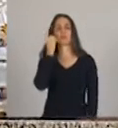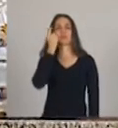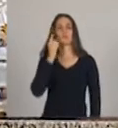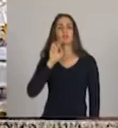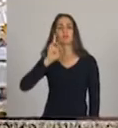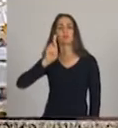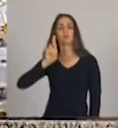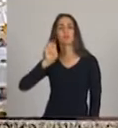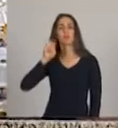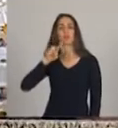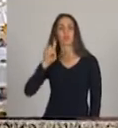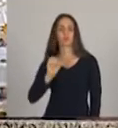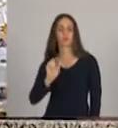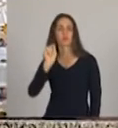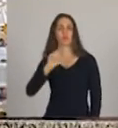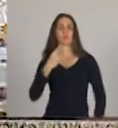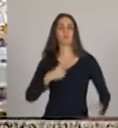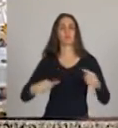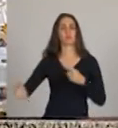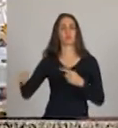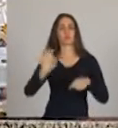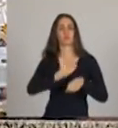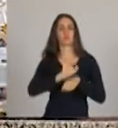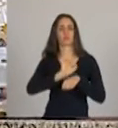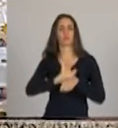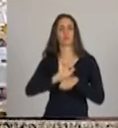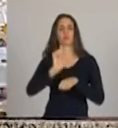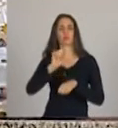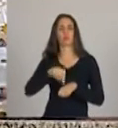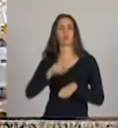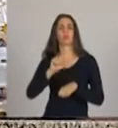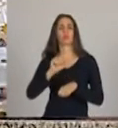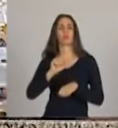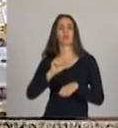Vasconcelos, que institui a política estadual de